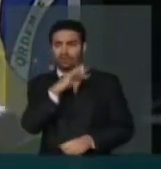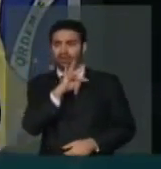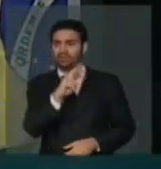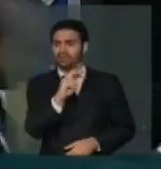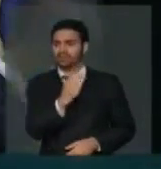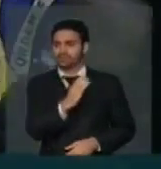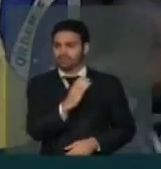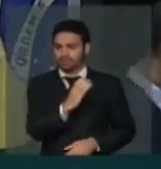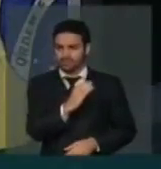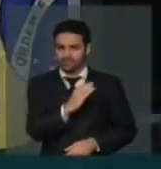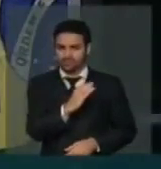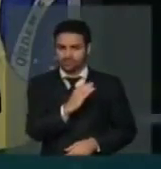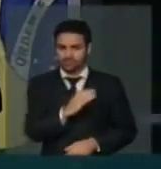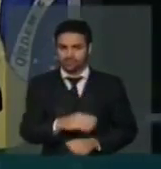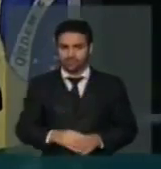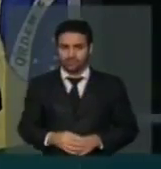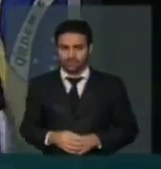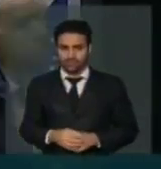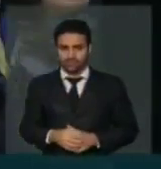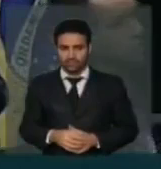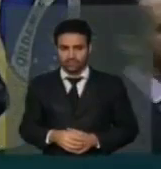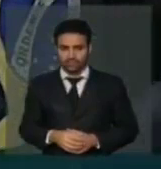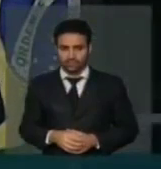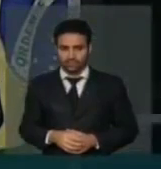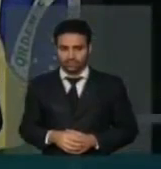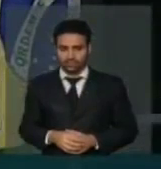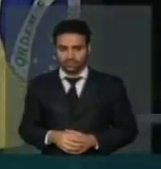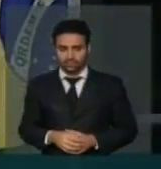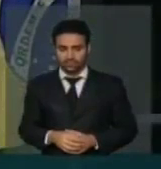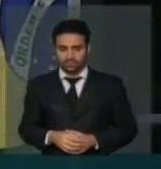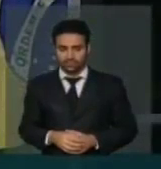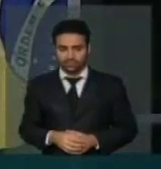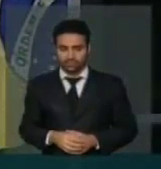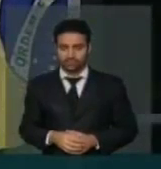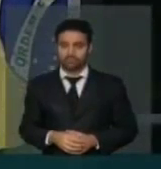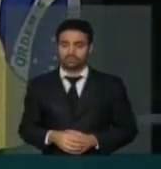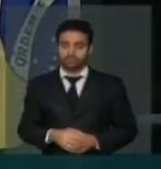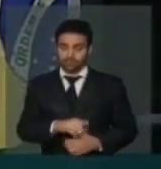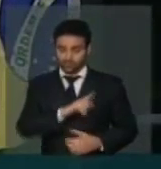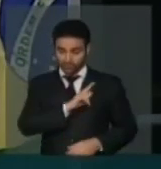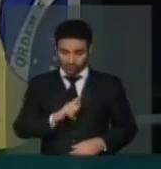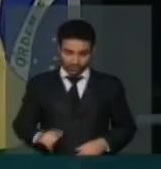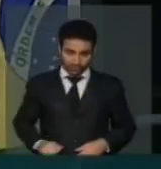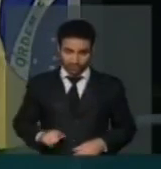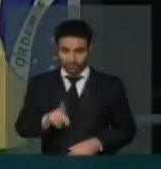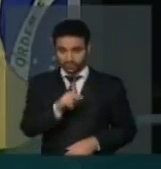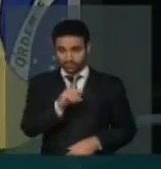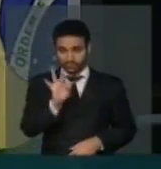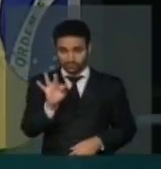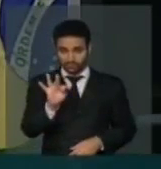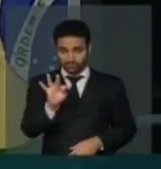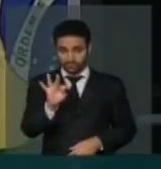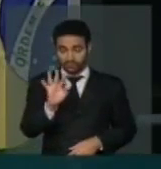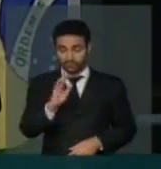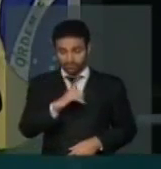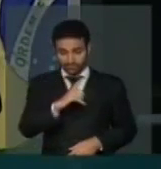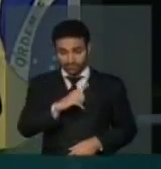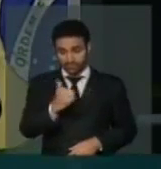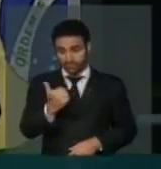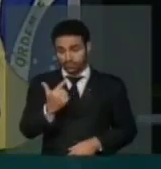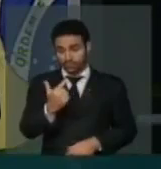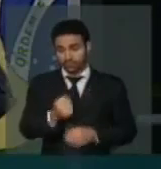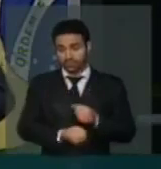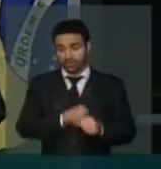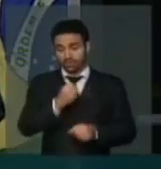do ex-presidente Fernando Henrique. Ora, este governo do PT já tem 12